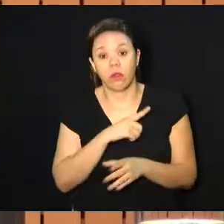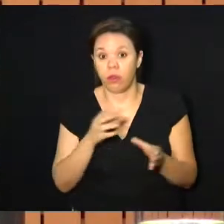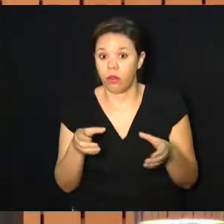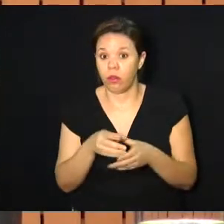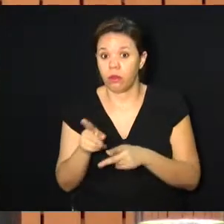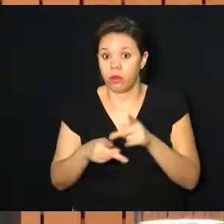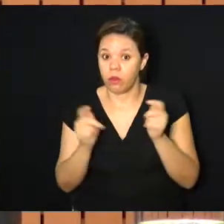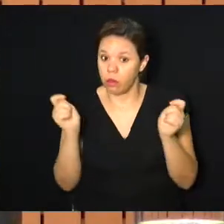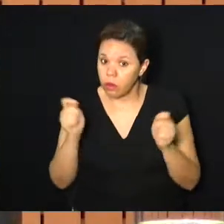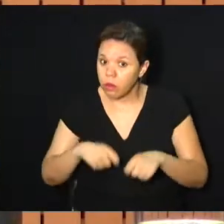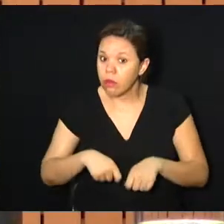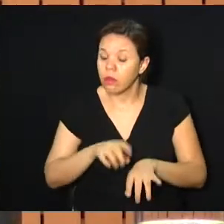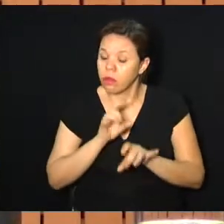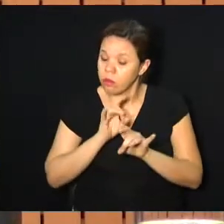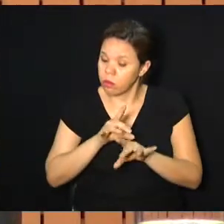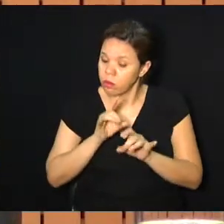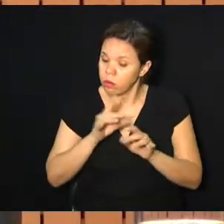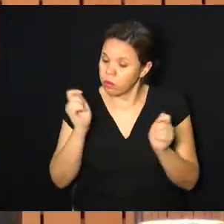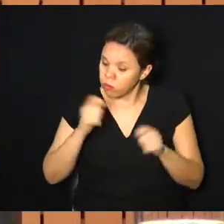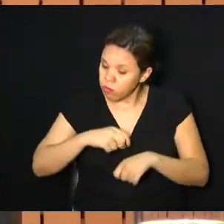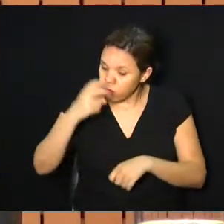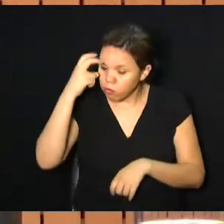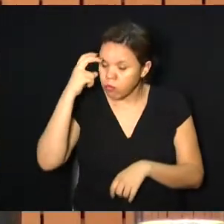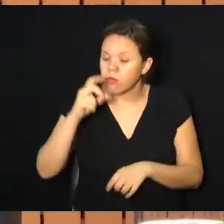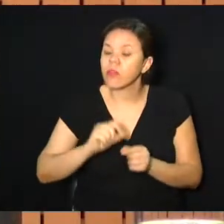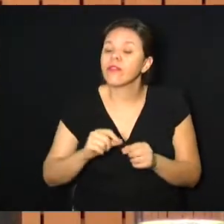seja capaz de, tecnicamente,